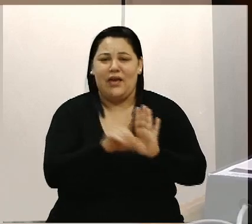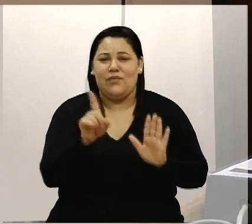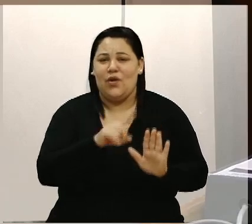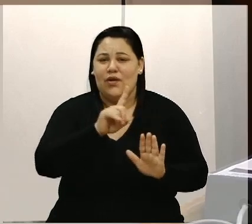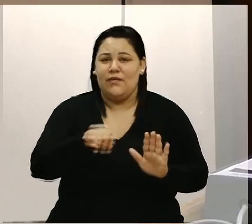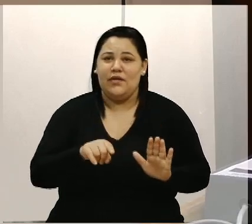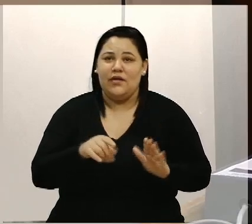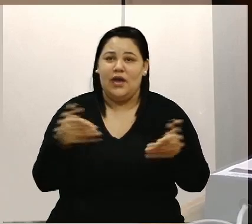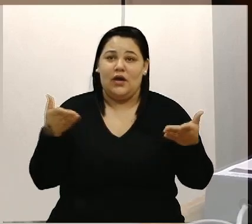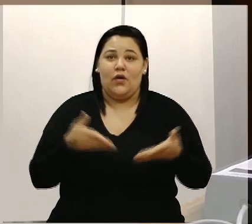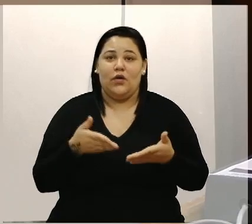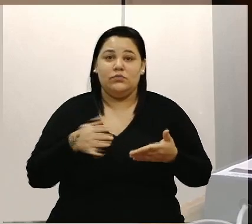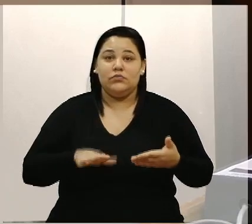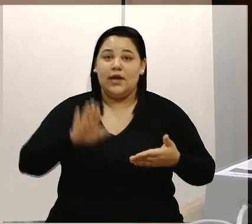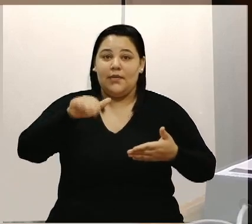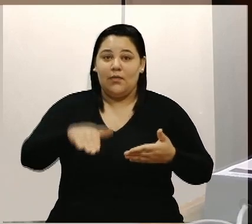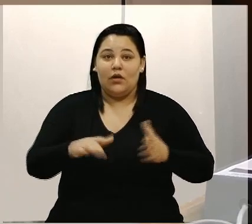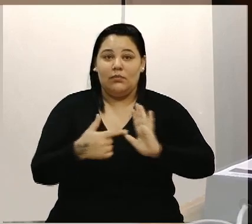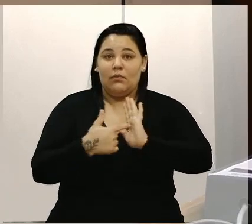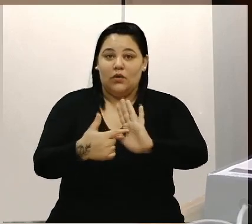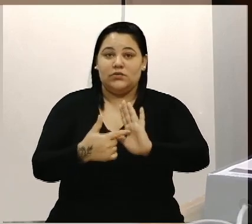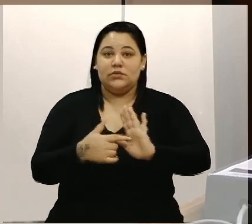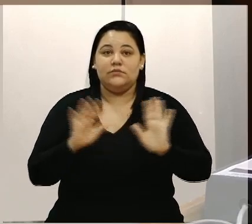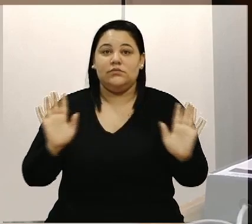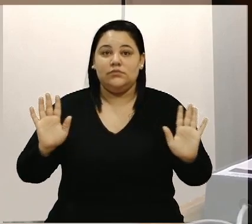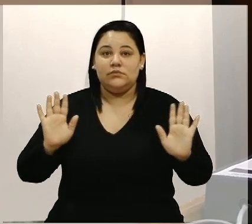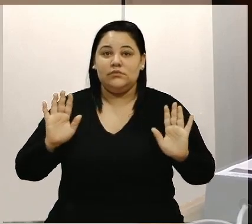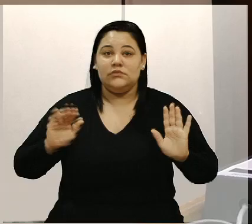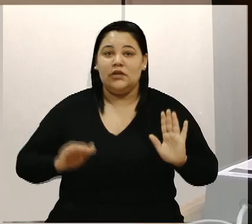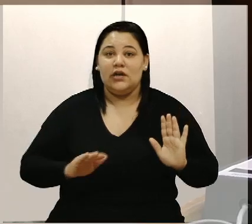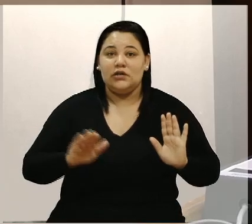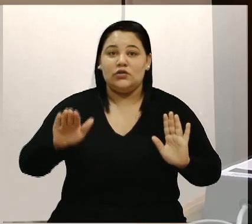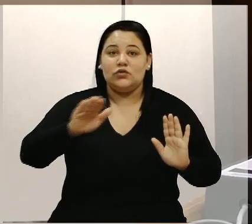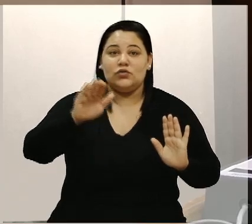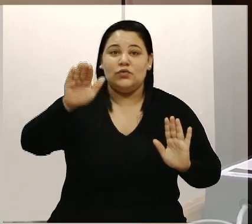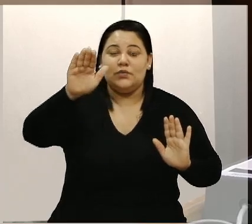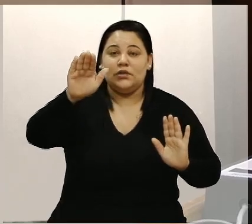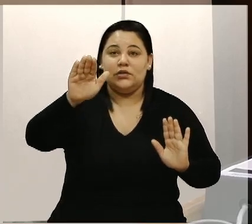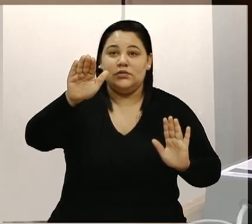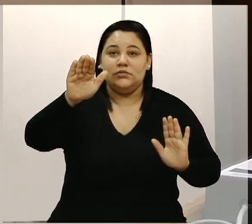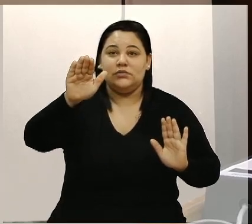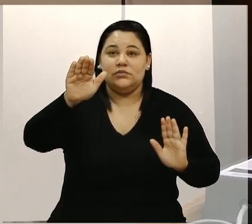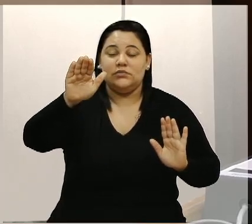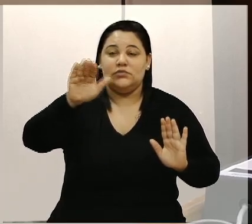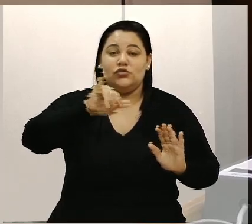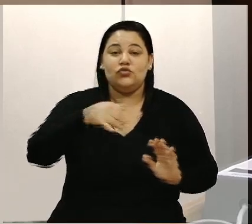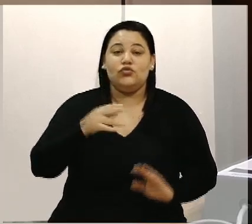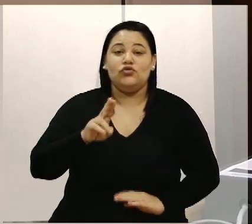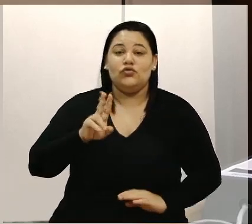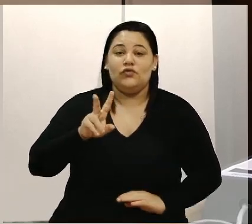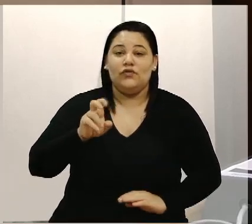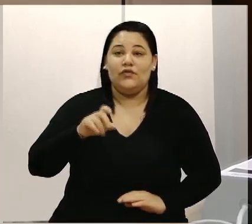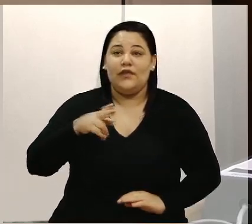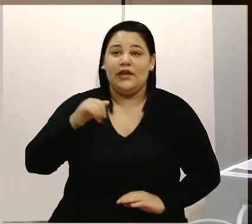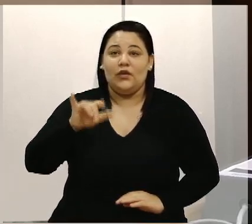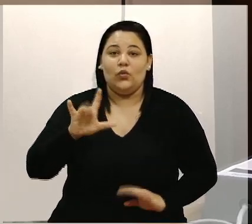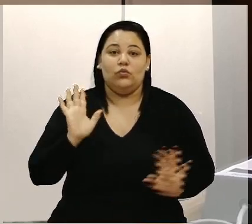nada aparece um quebra-mola na subida do Alto do Juvenil. Do nada.